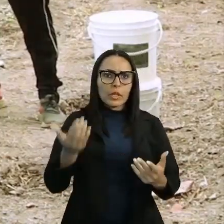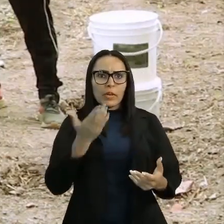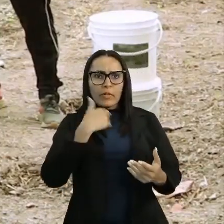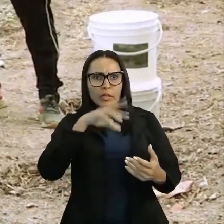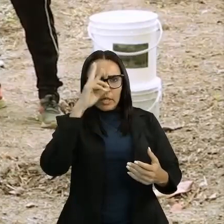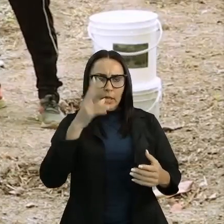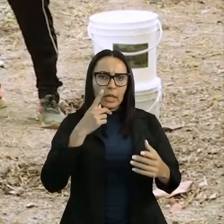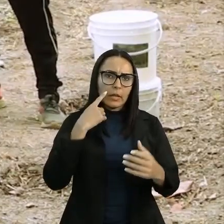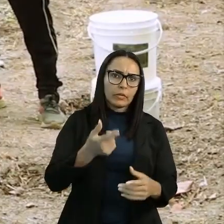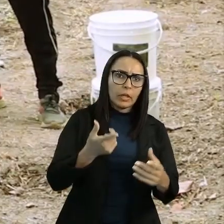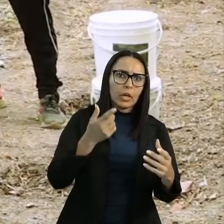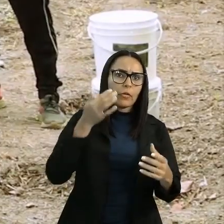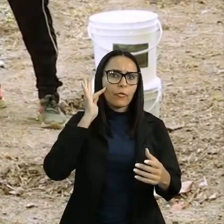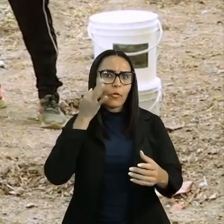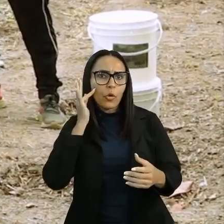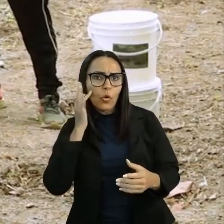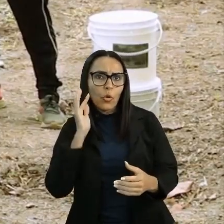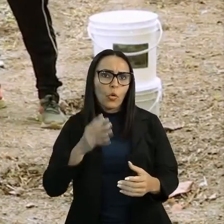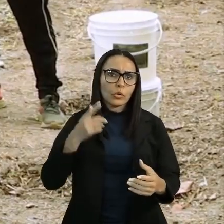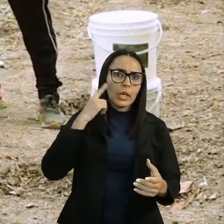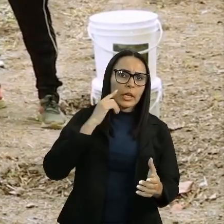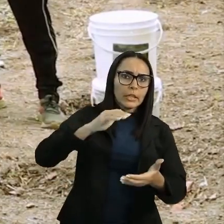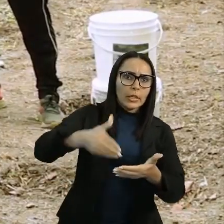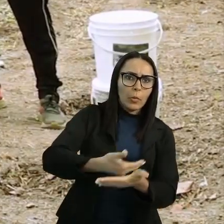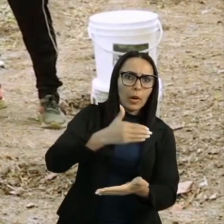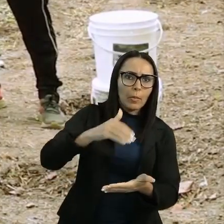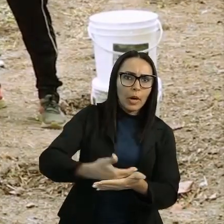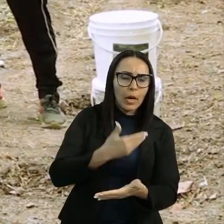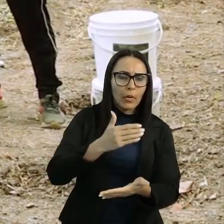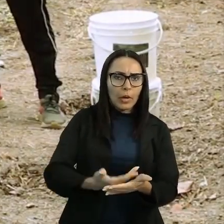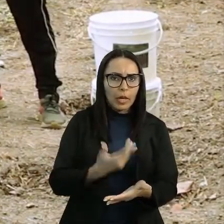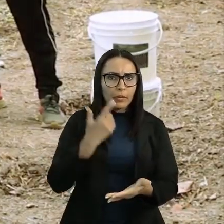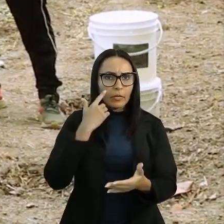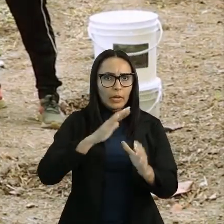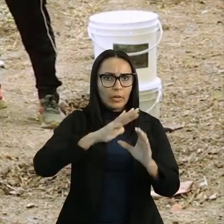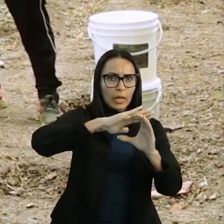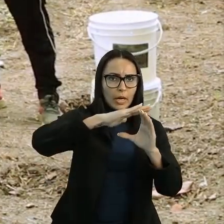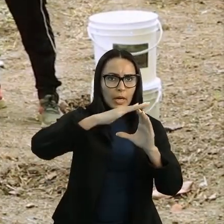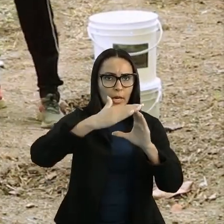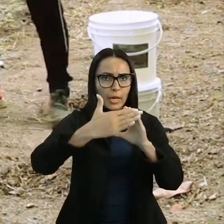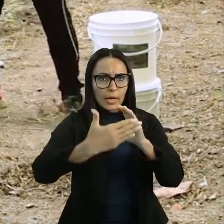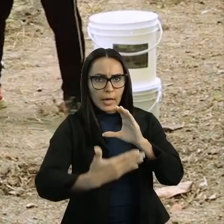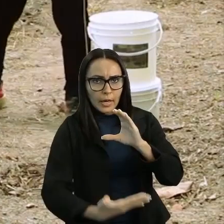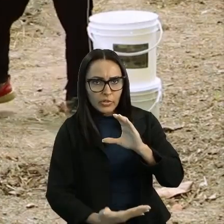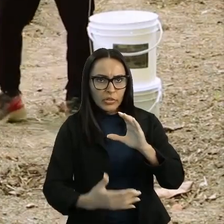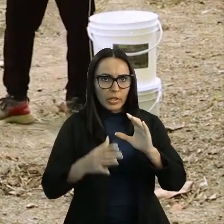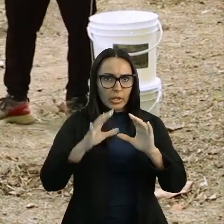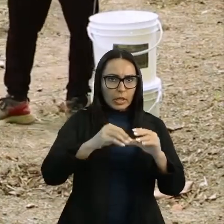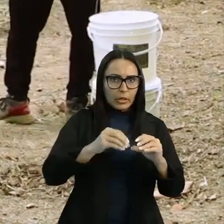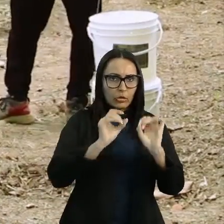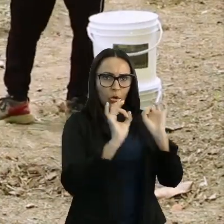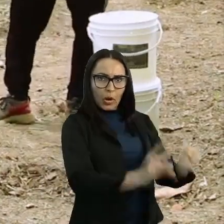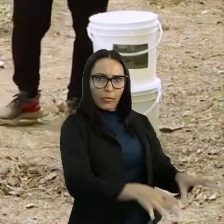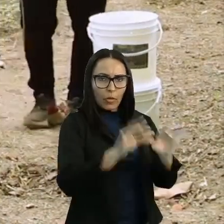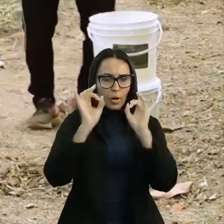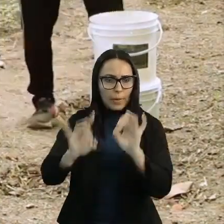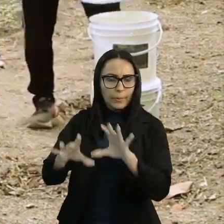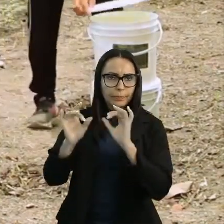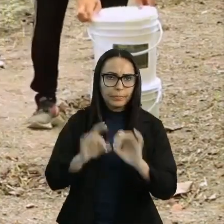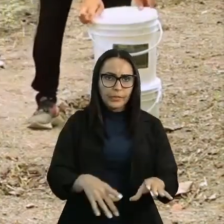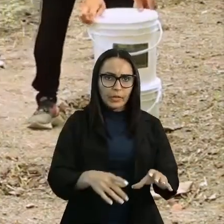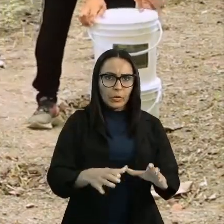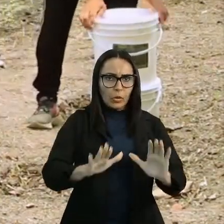ver, fazemos uns furos de respiro também à lateral. Colocamos o alimento aqui dentro. São